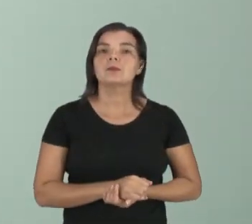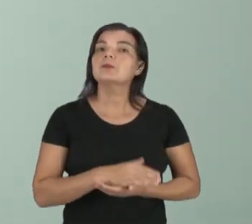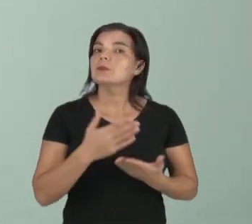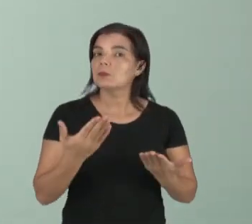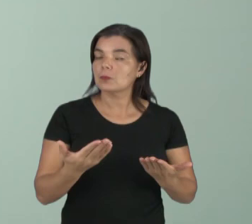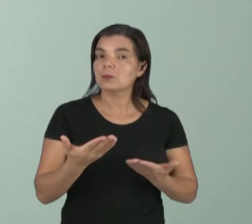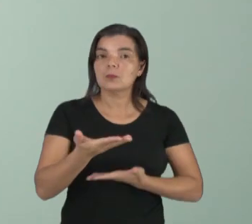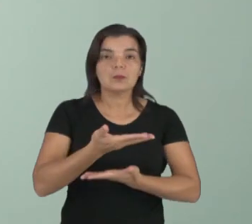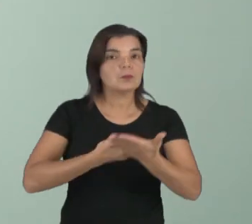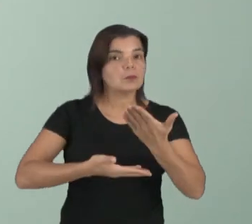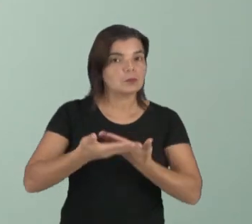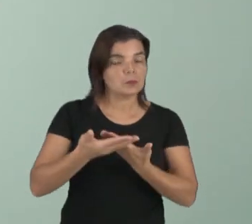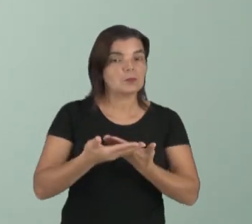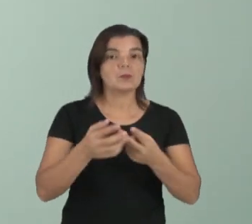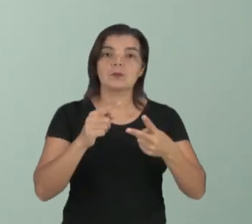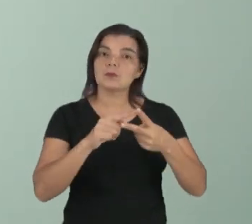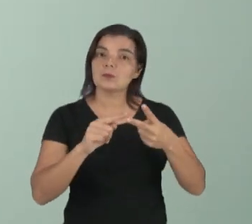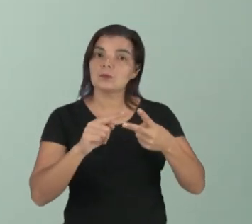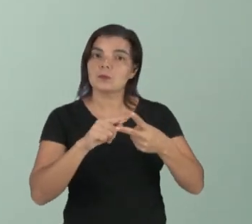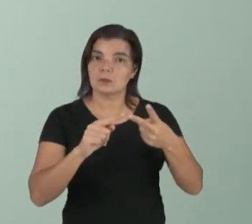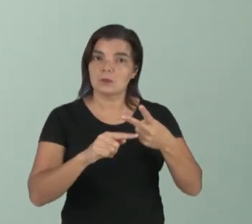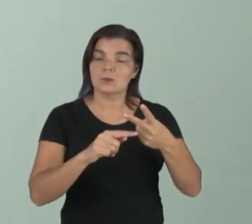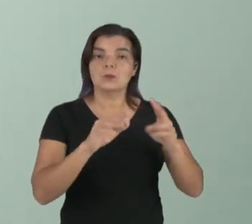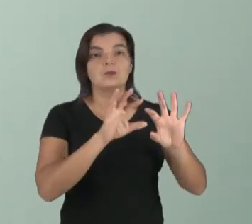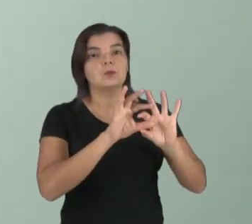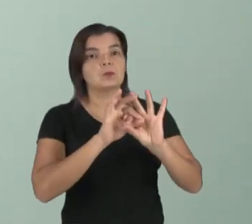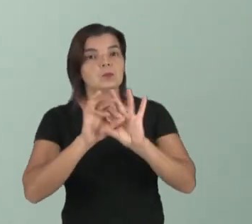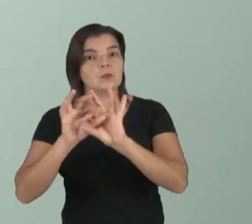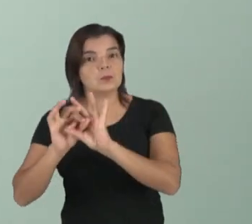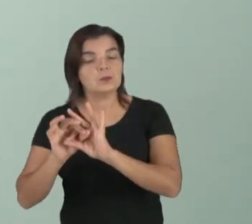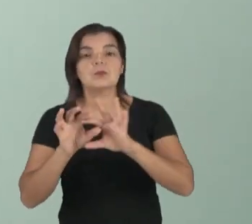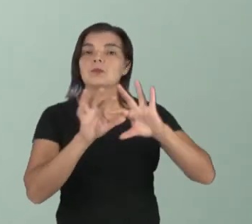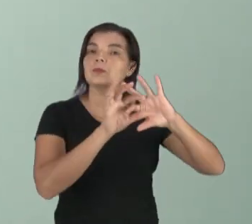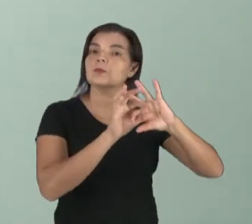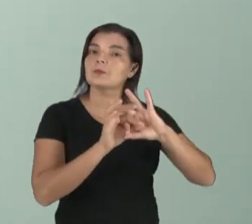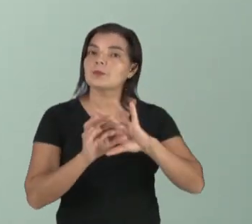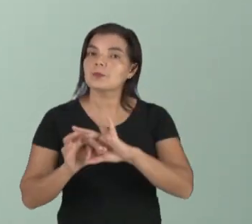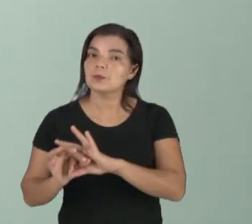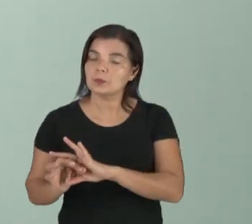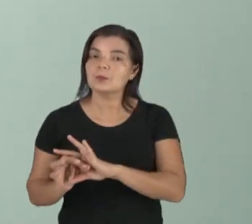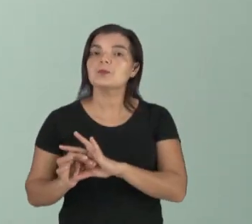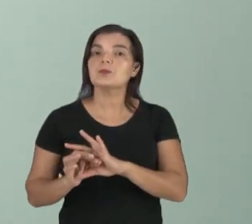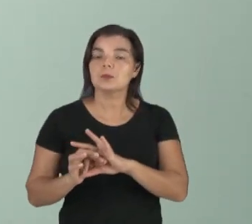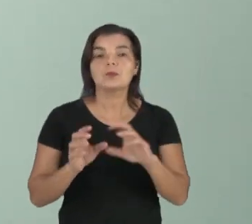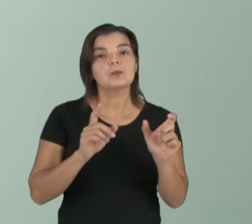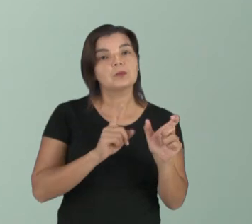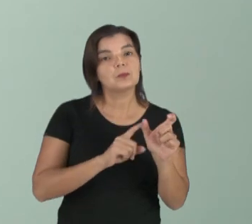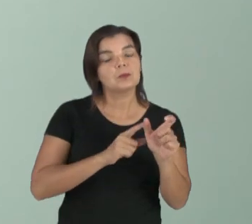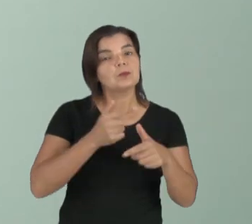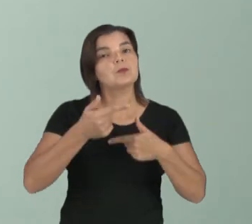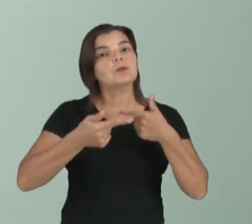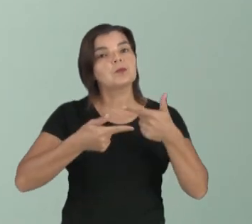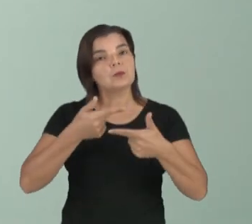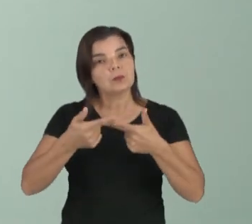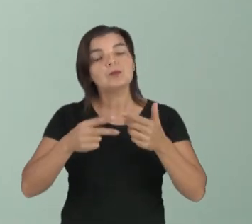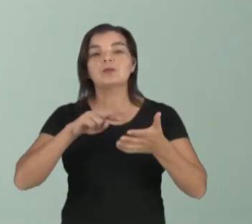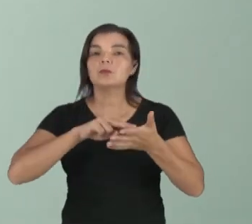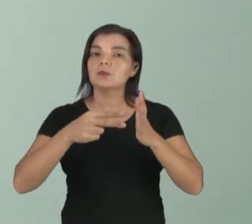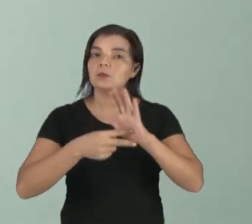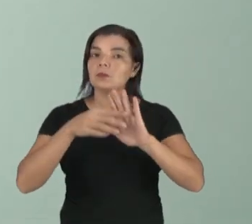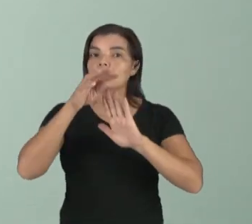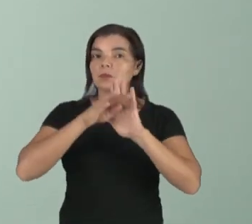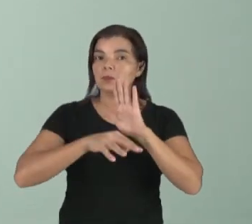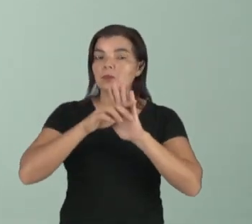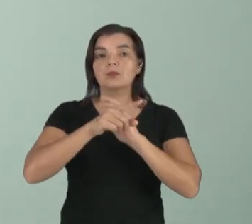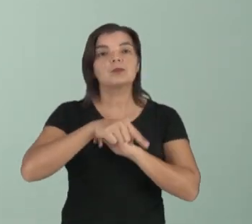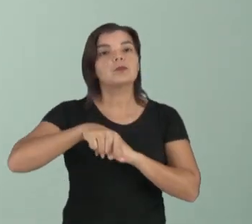a relação entre esses dois termos, a coesão e a coerência, os conectivos que geram sentido no texto.